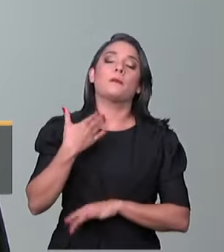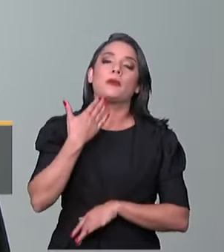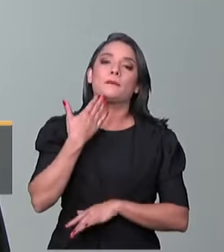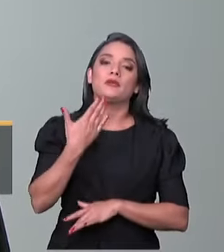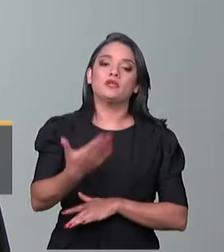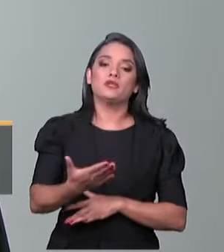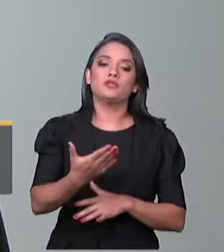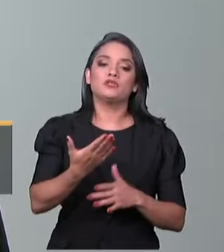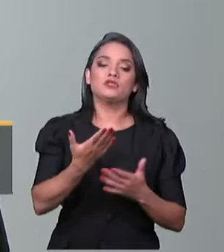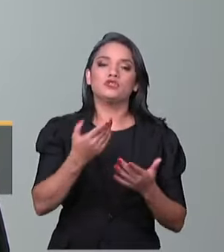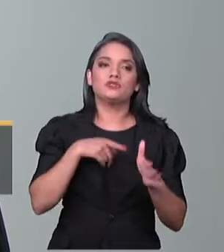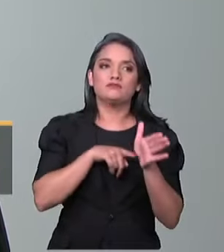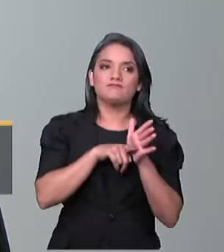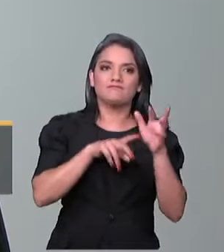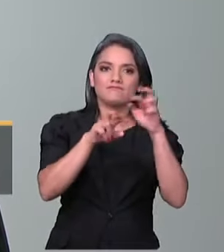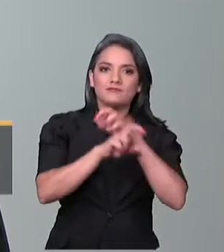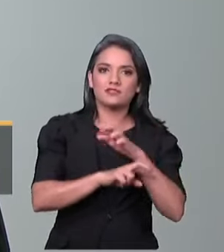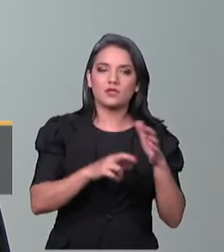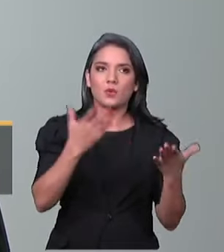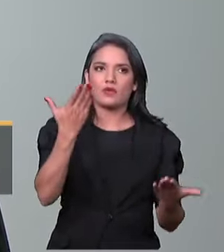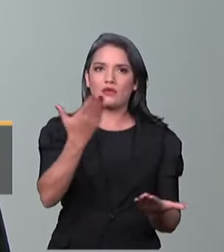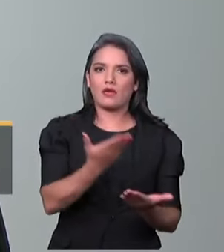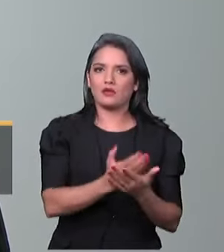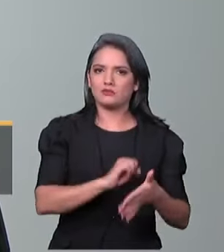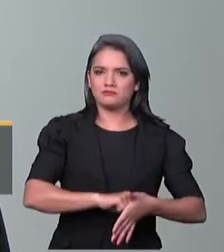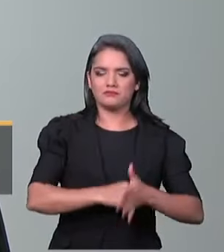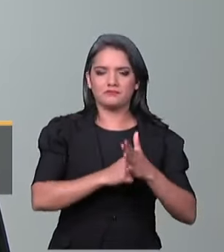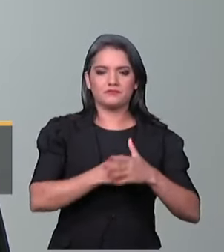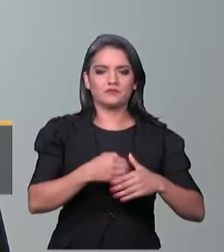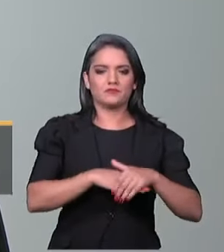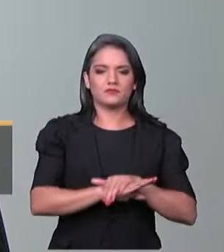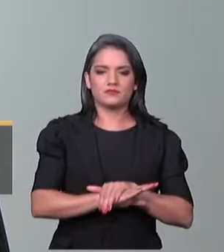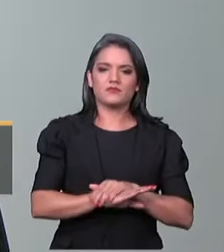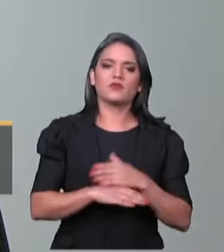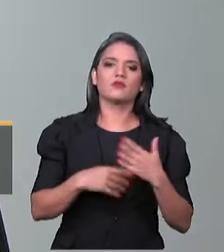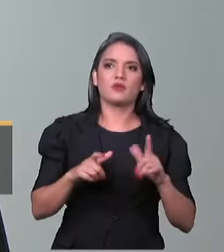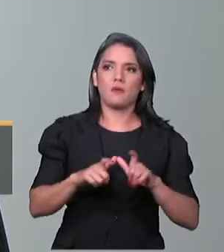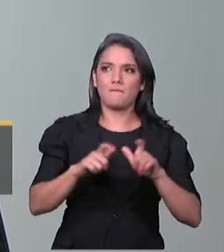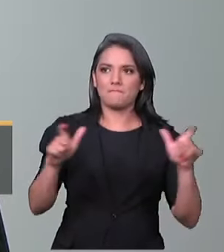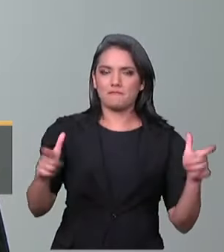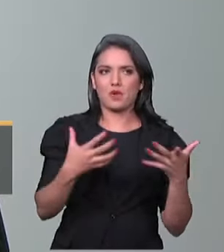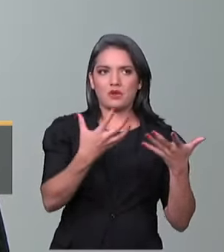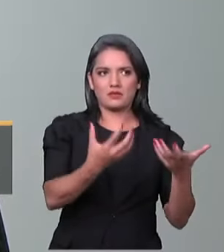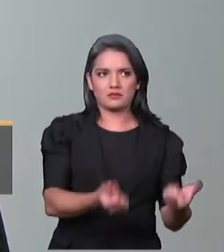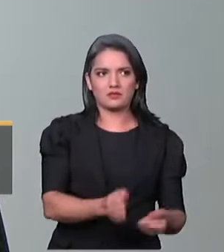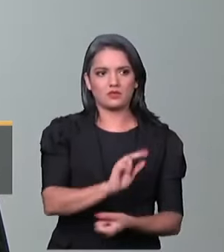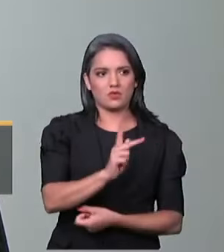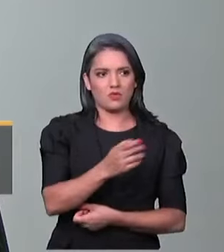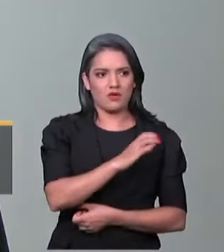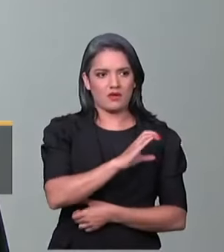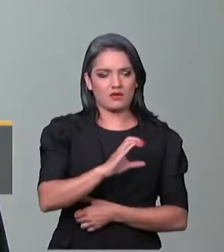inquérito por maioria foi acolhido o Abas Corpus Vencido o ministro Luis Edson faim